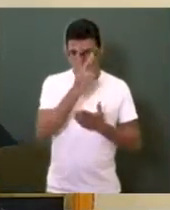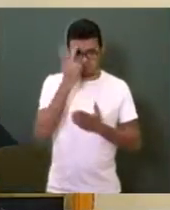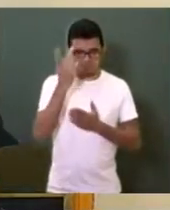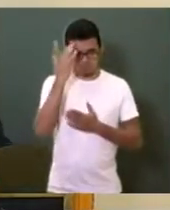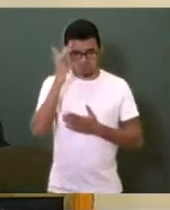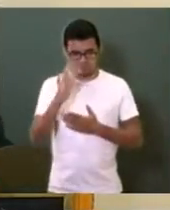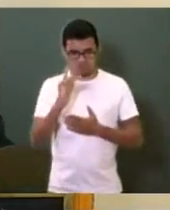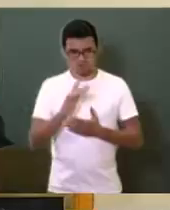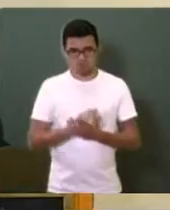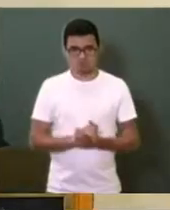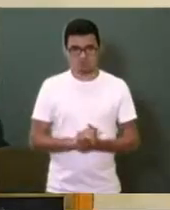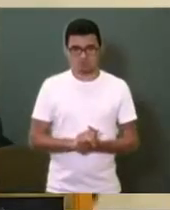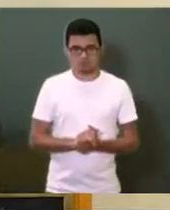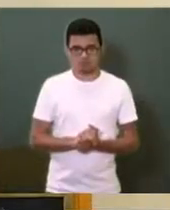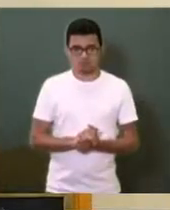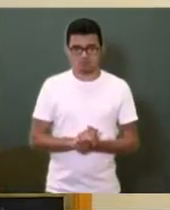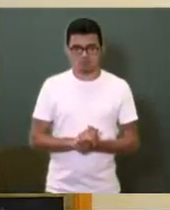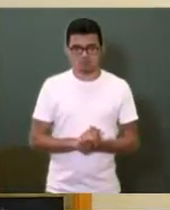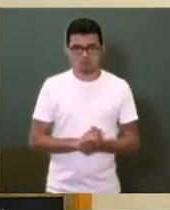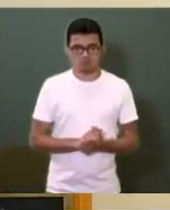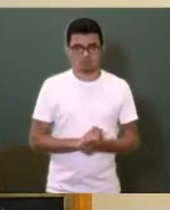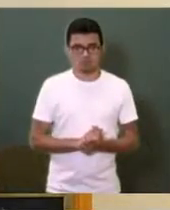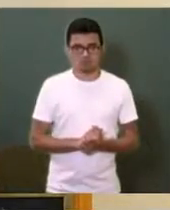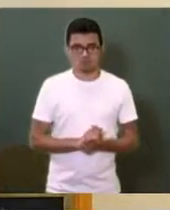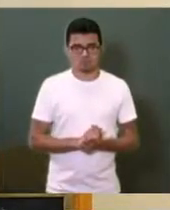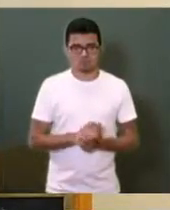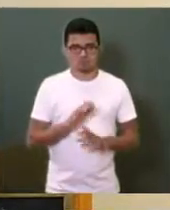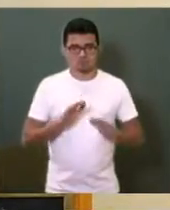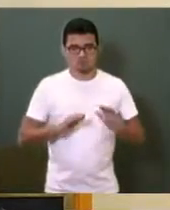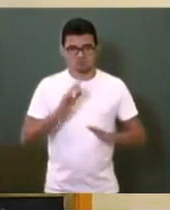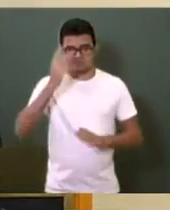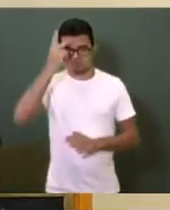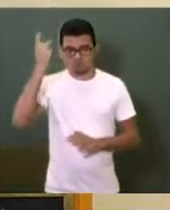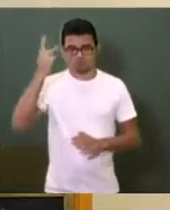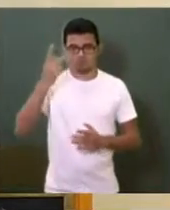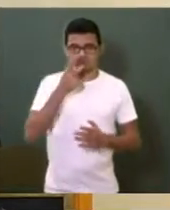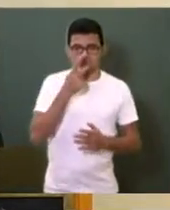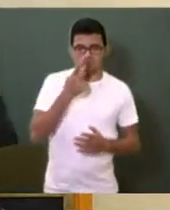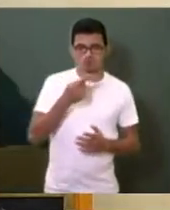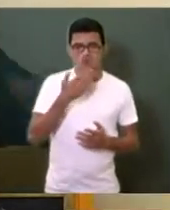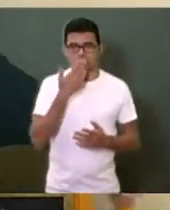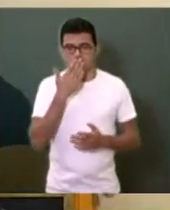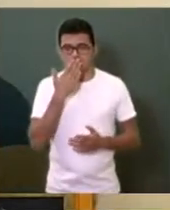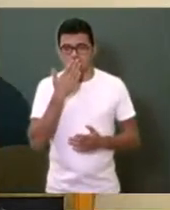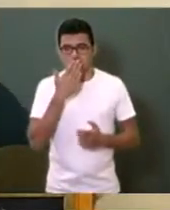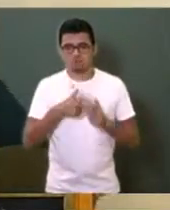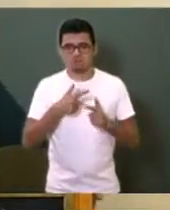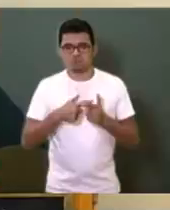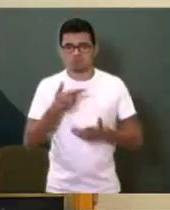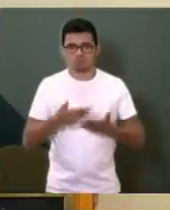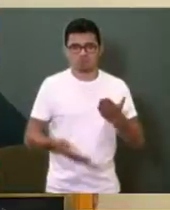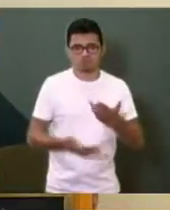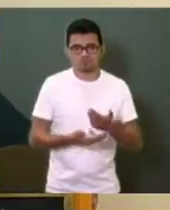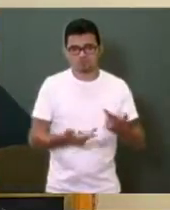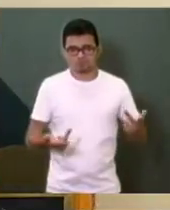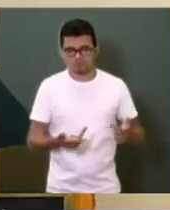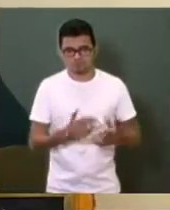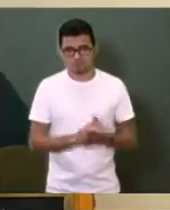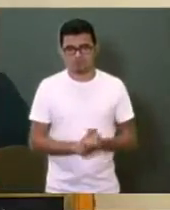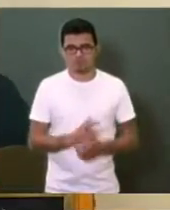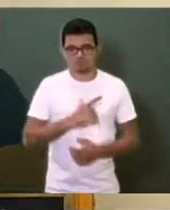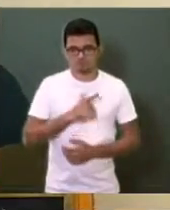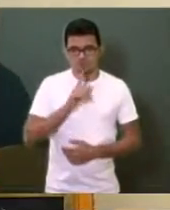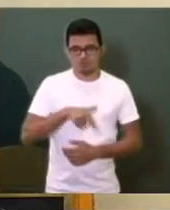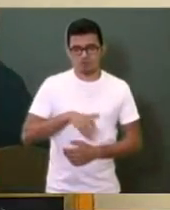eu tive que em terceiro lugar na votação muita pessoa ligou staley total não existe o chamado coeficiente